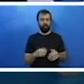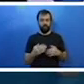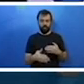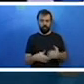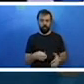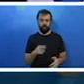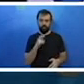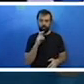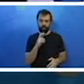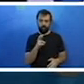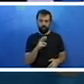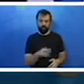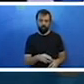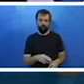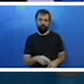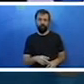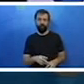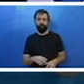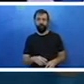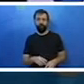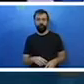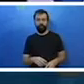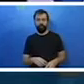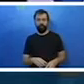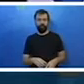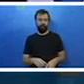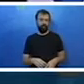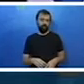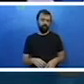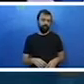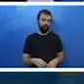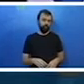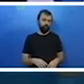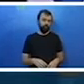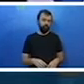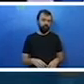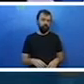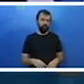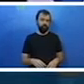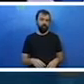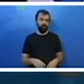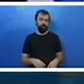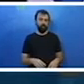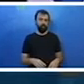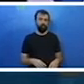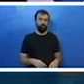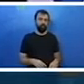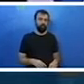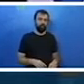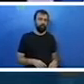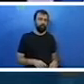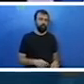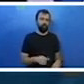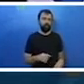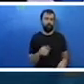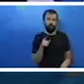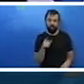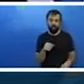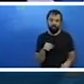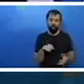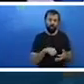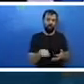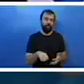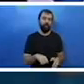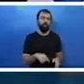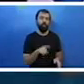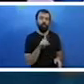uma causa e duas consequências. Uma causa, duas consequências. Está lá